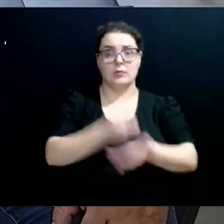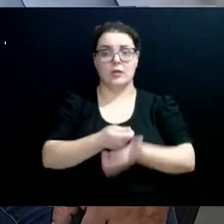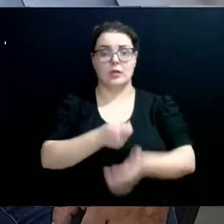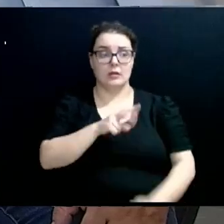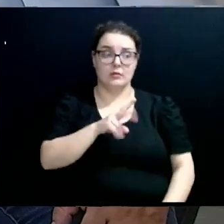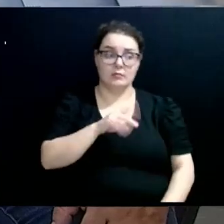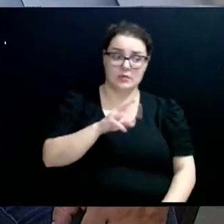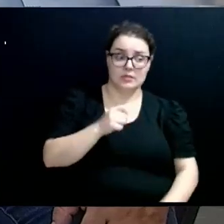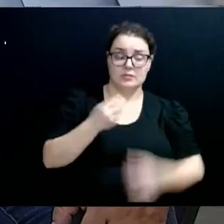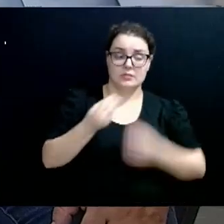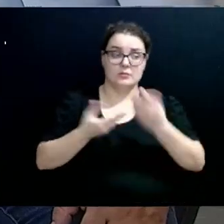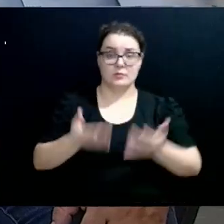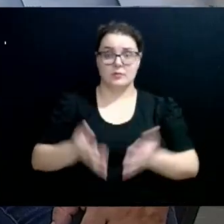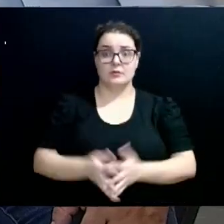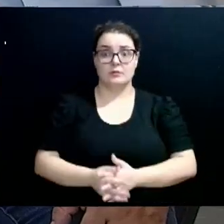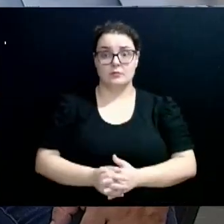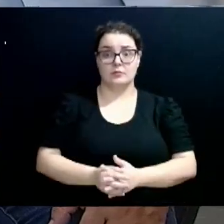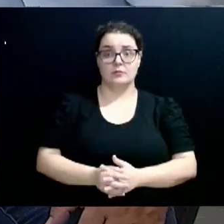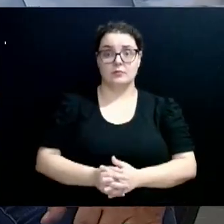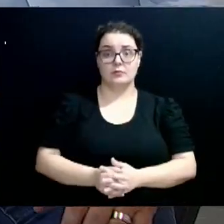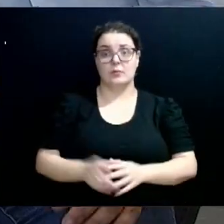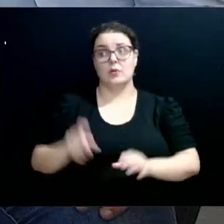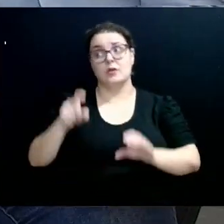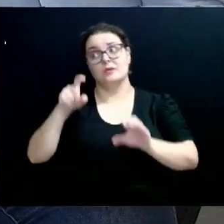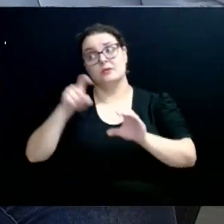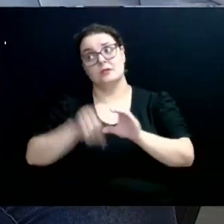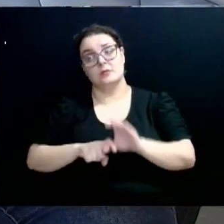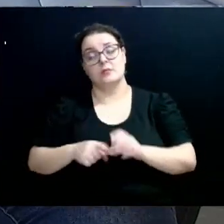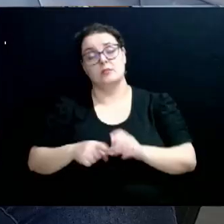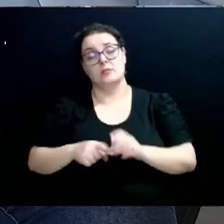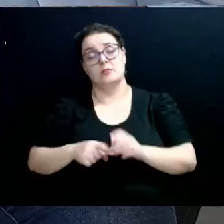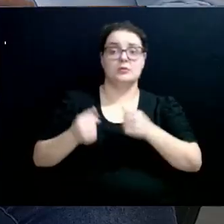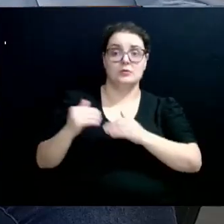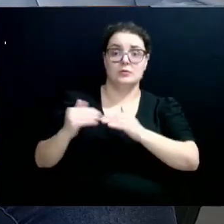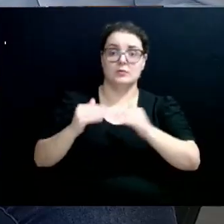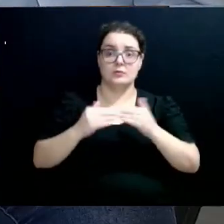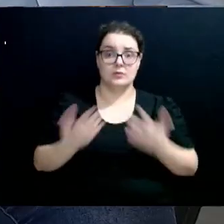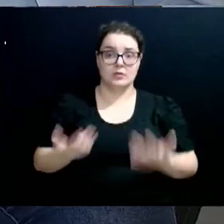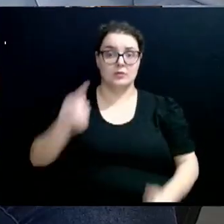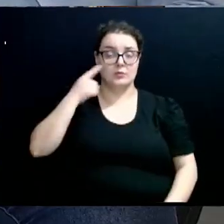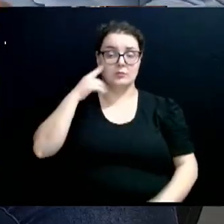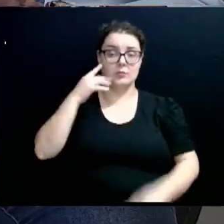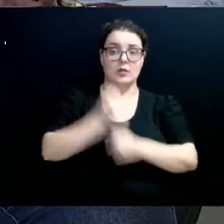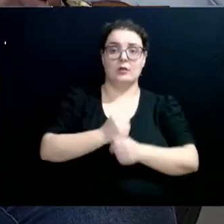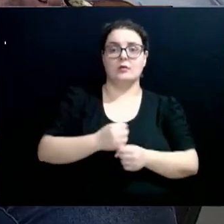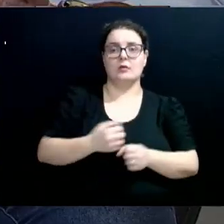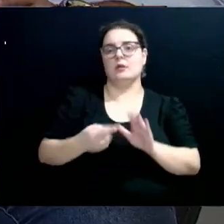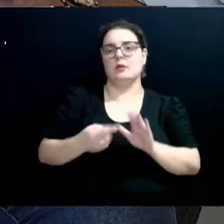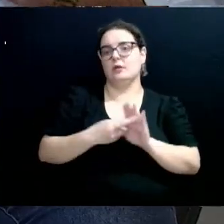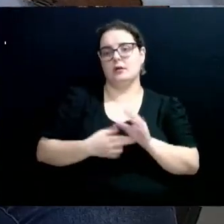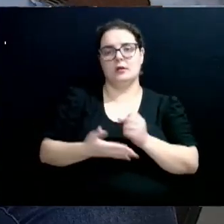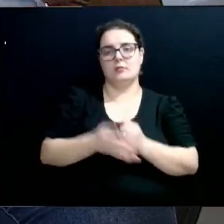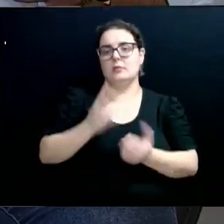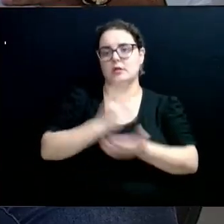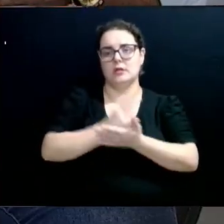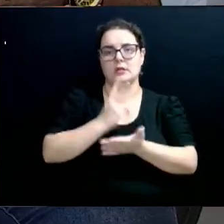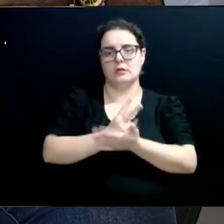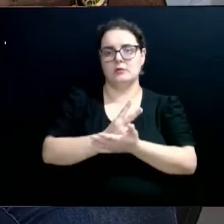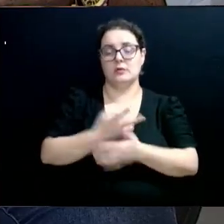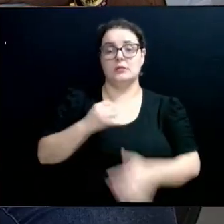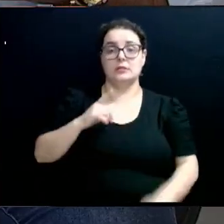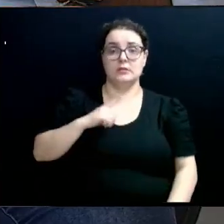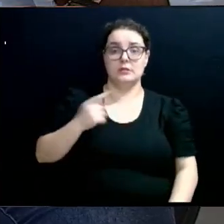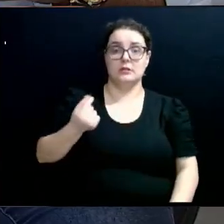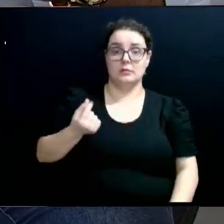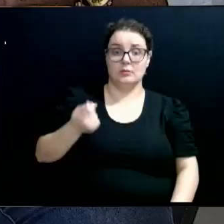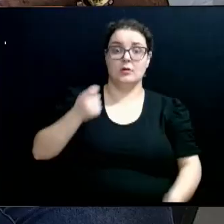crédito, pagar à vista, como que é isso? Sempre depende das condições que estão sendo negociadas. De maneira geral, a regra básica sempre